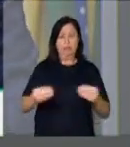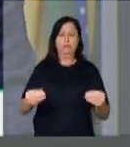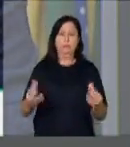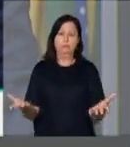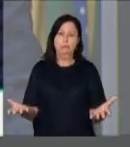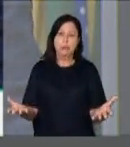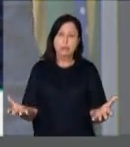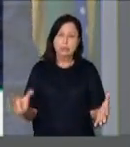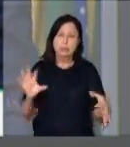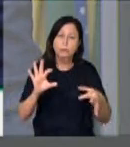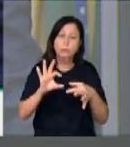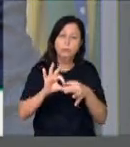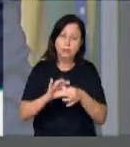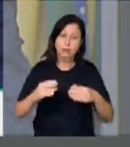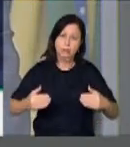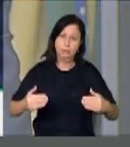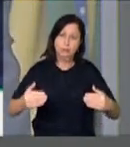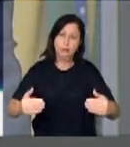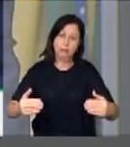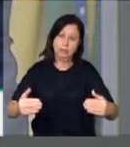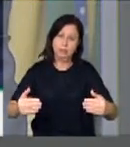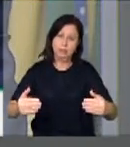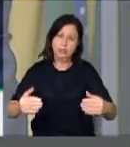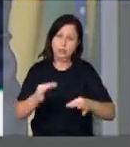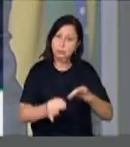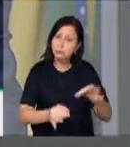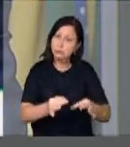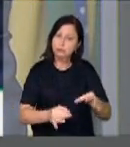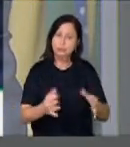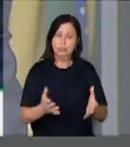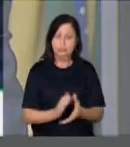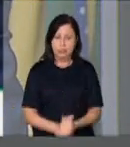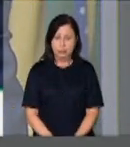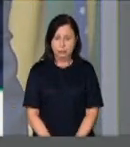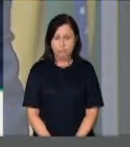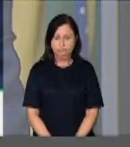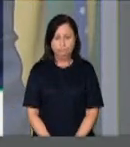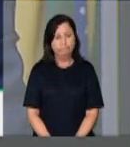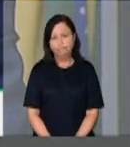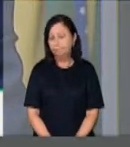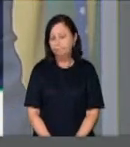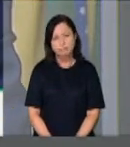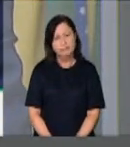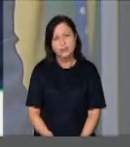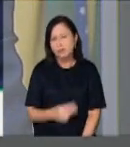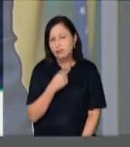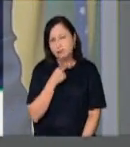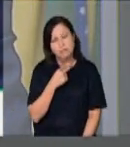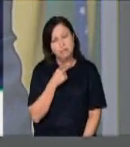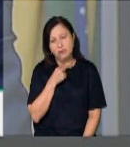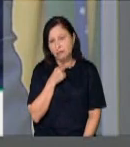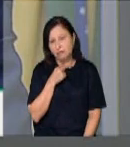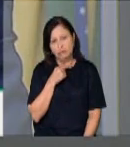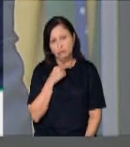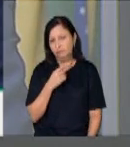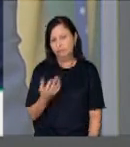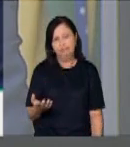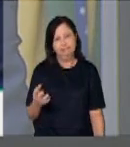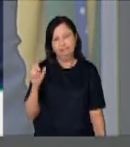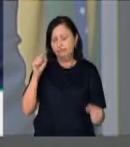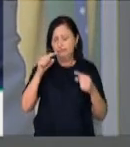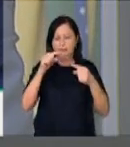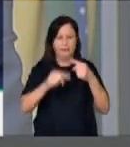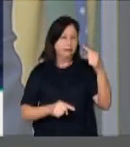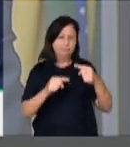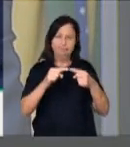fundir com o ministério da justiça eu não posso concordar eu